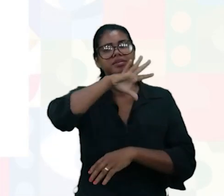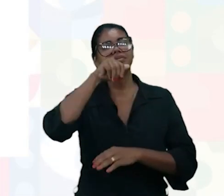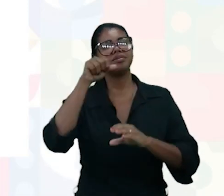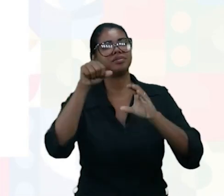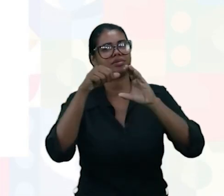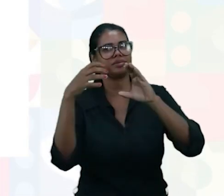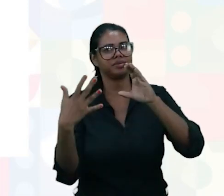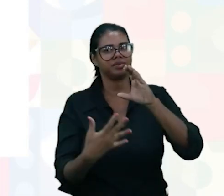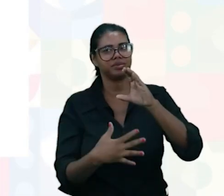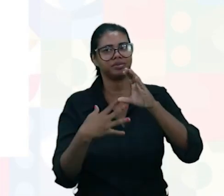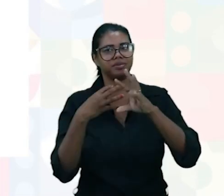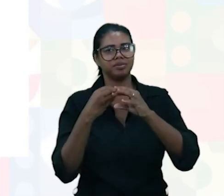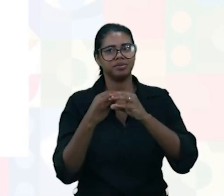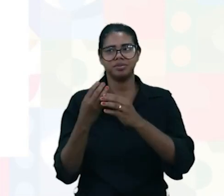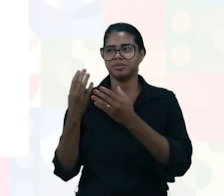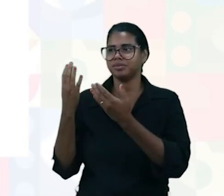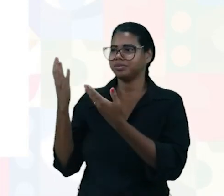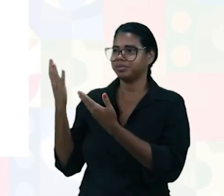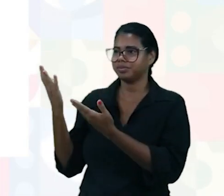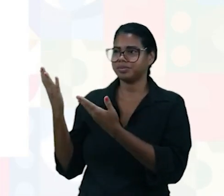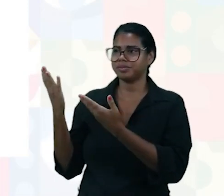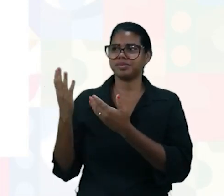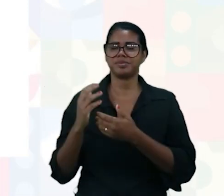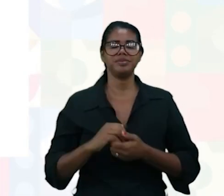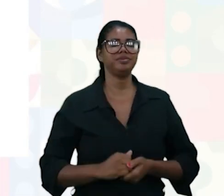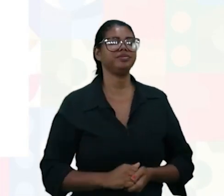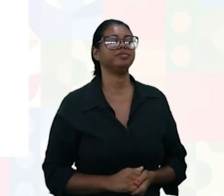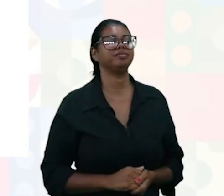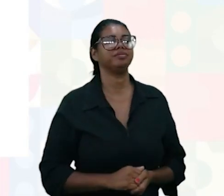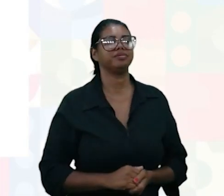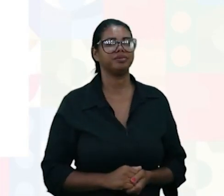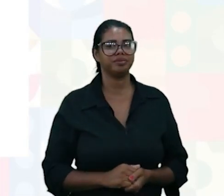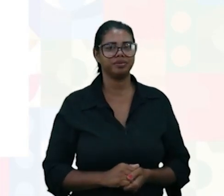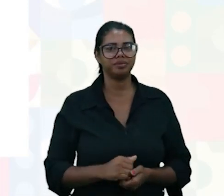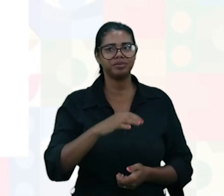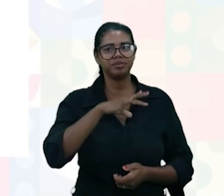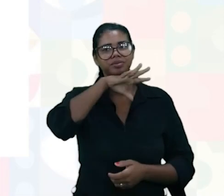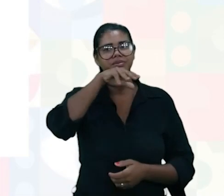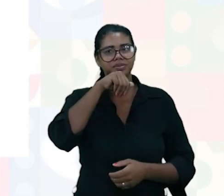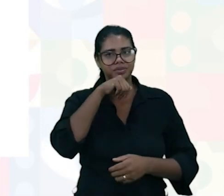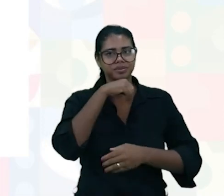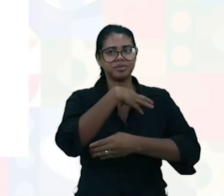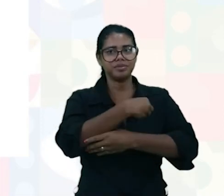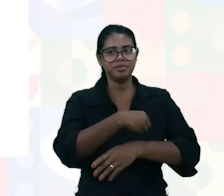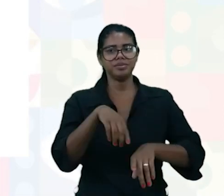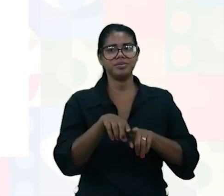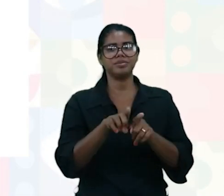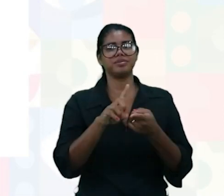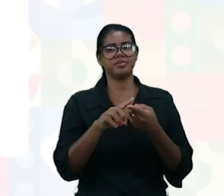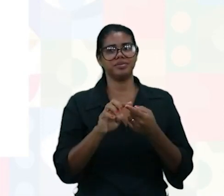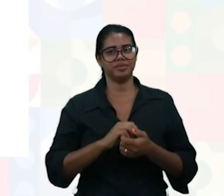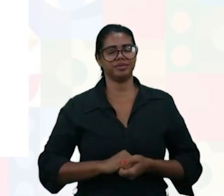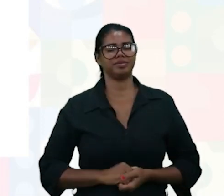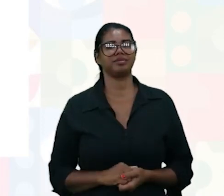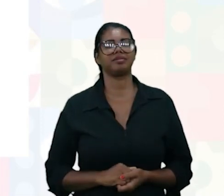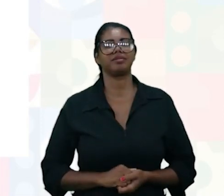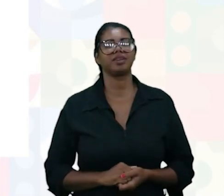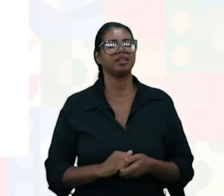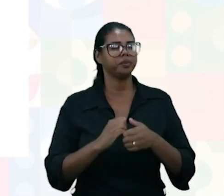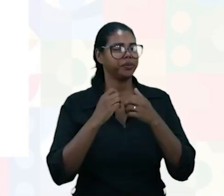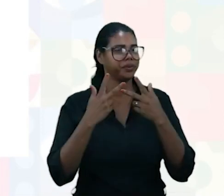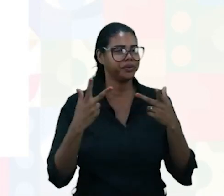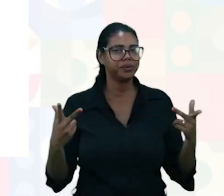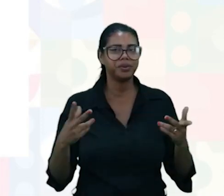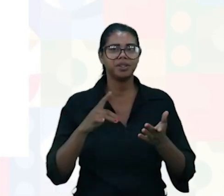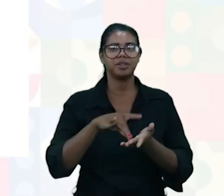características voltadas para essa categoria, digamos assim, essa característica dos animais que eram os mamíferos, tá certo? Então, gente, tem muita coisa,